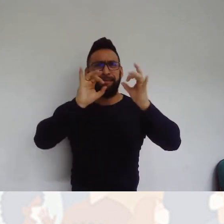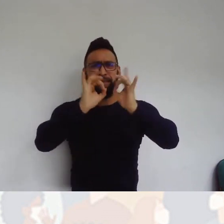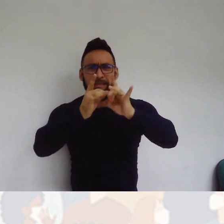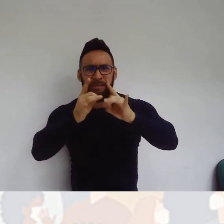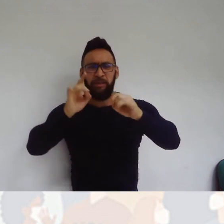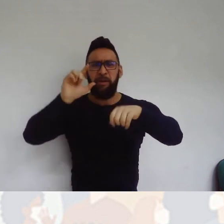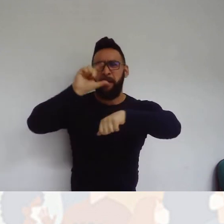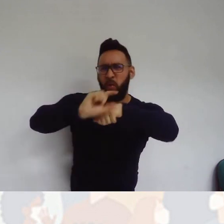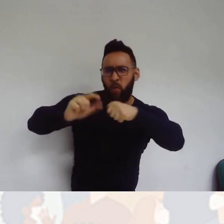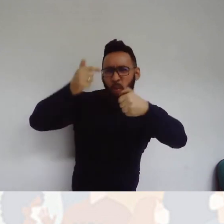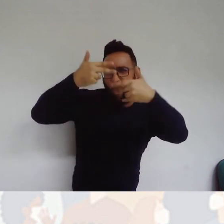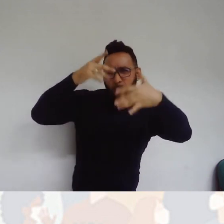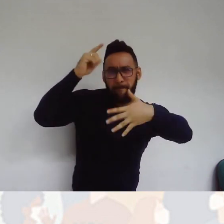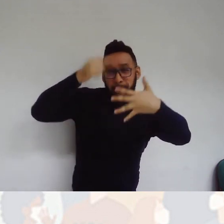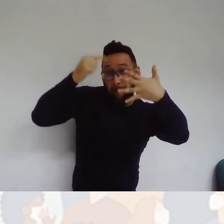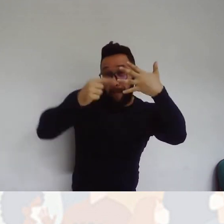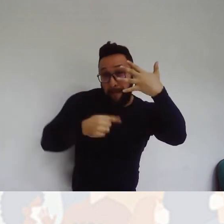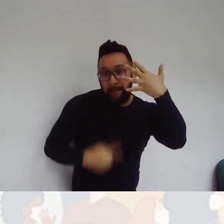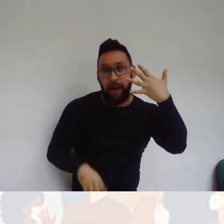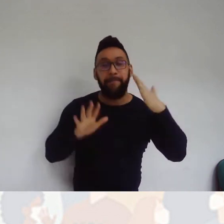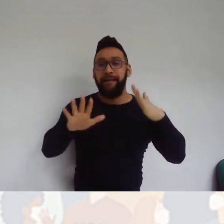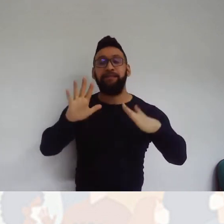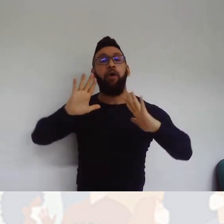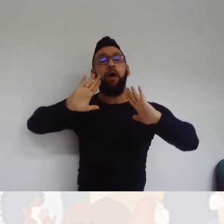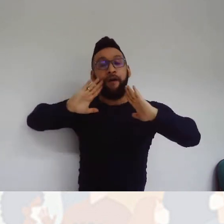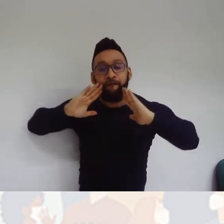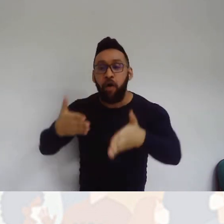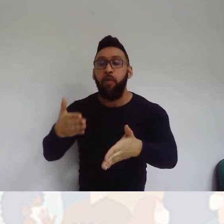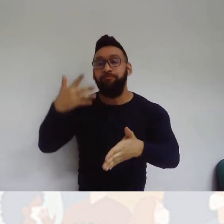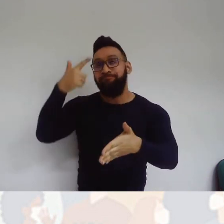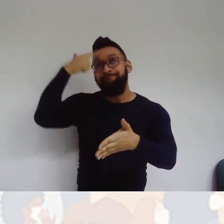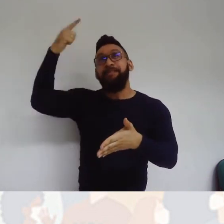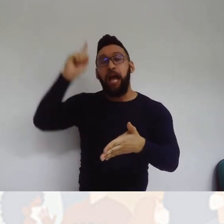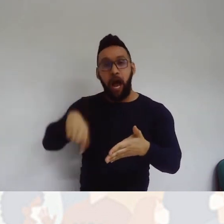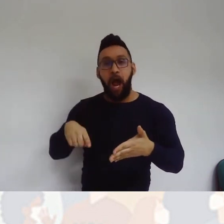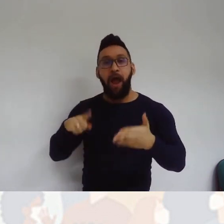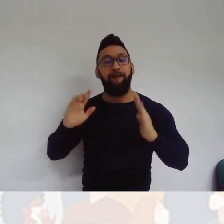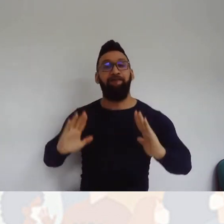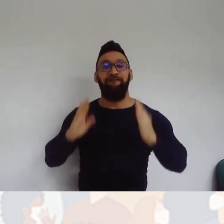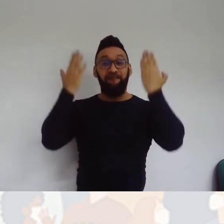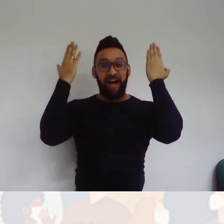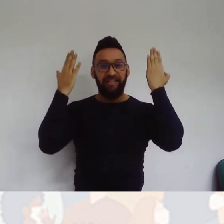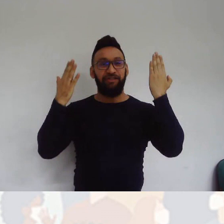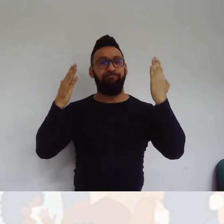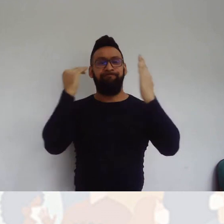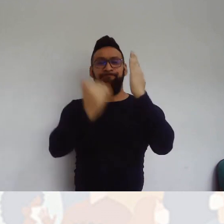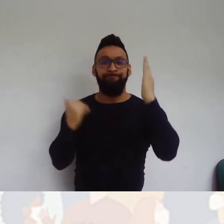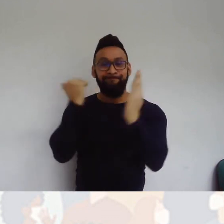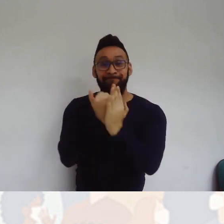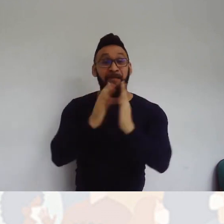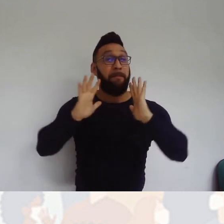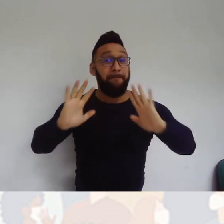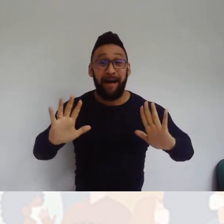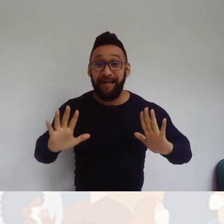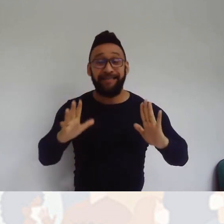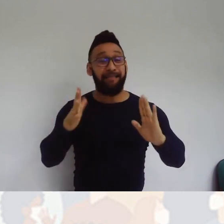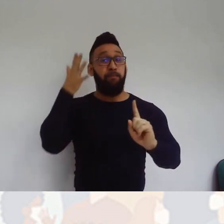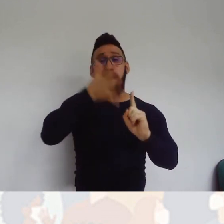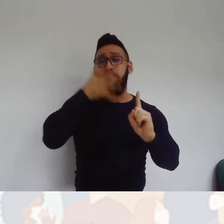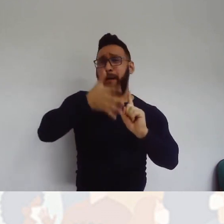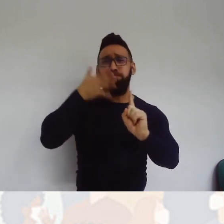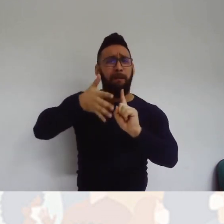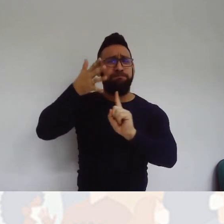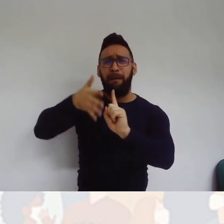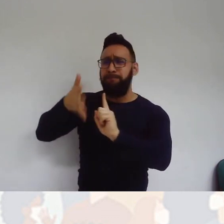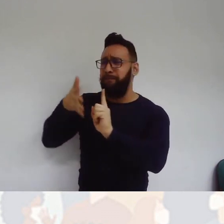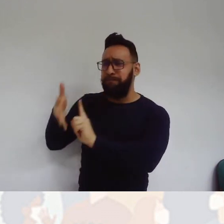hora para fazer esse evento, transformar isso numa grande festa e tal. Mas o evento ficou muito grande, muitos trabalhos, a gente